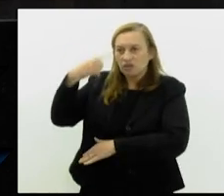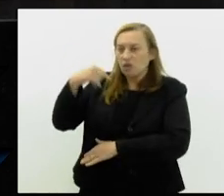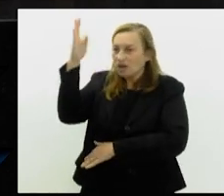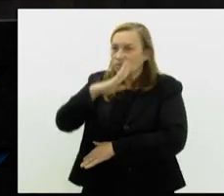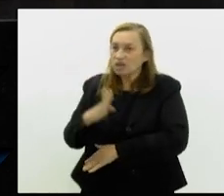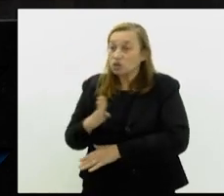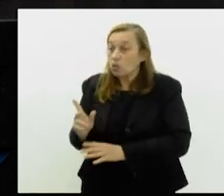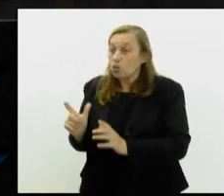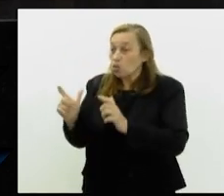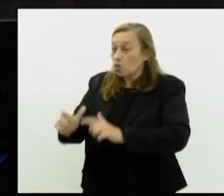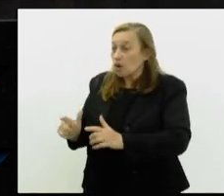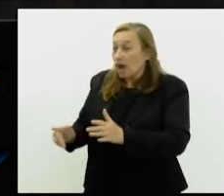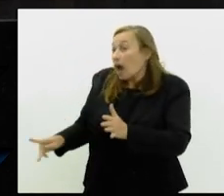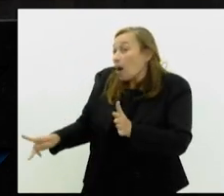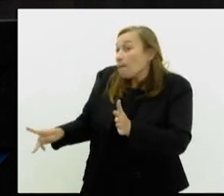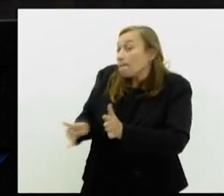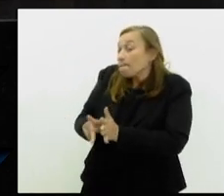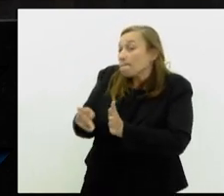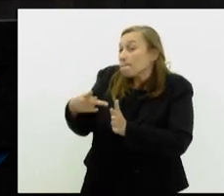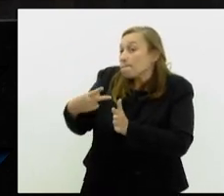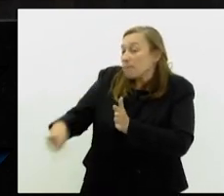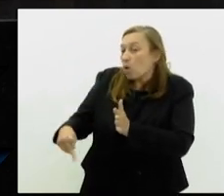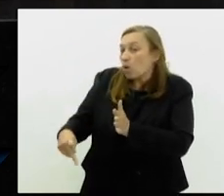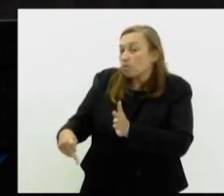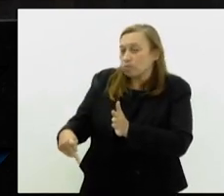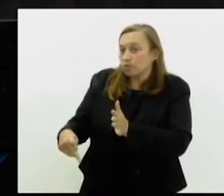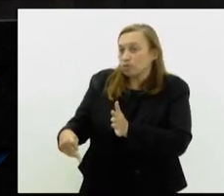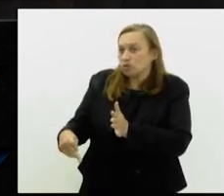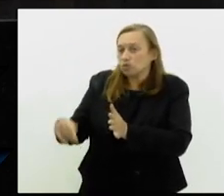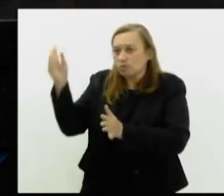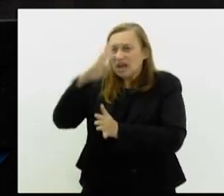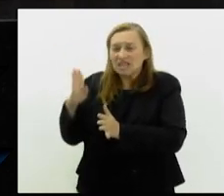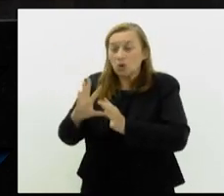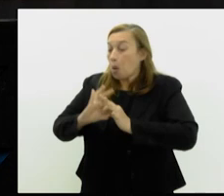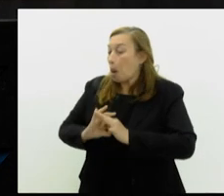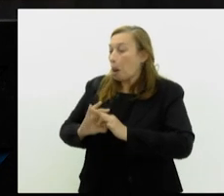território numa instituição livre de